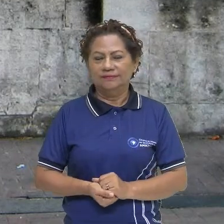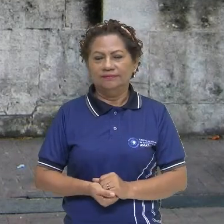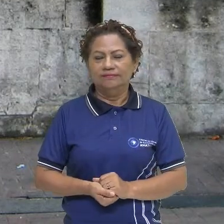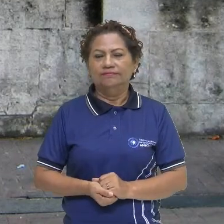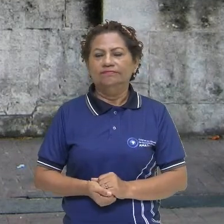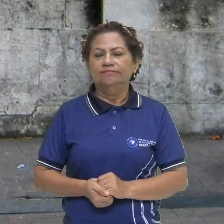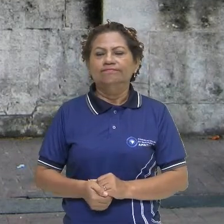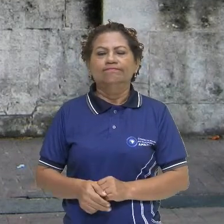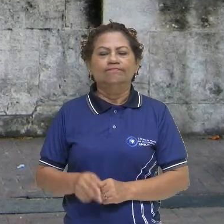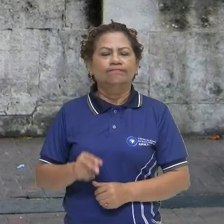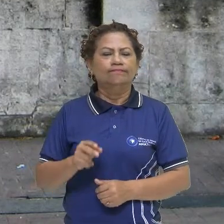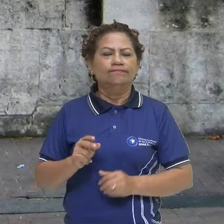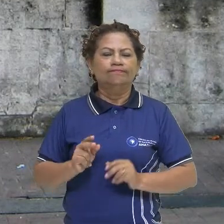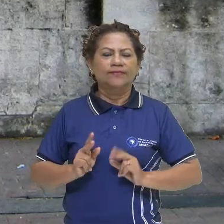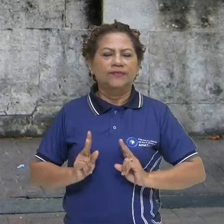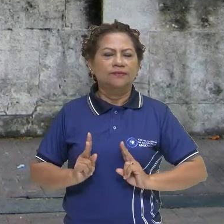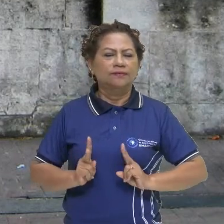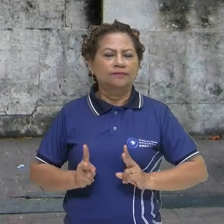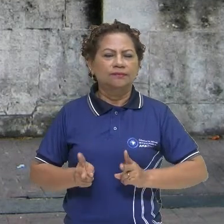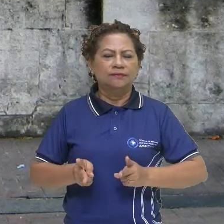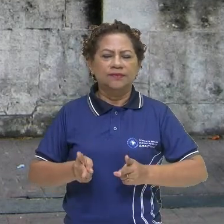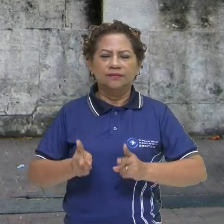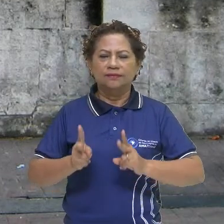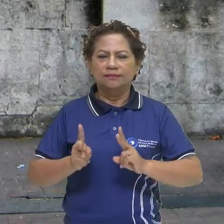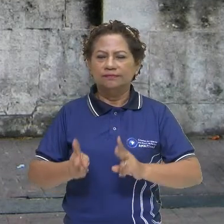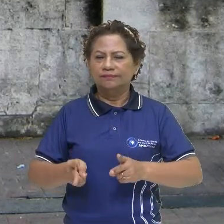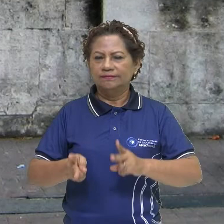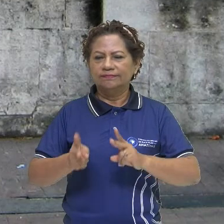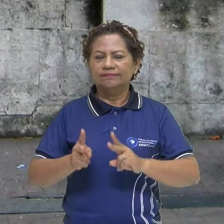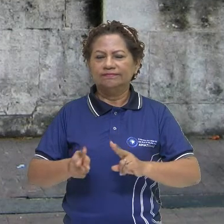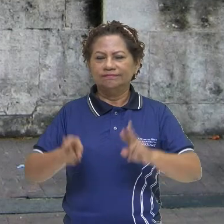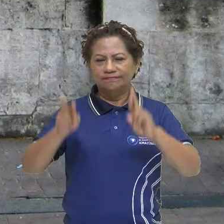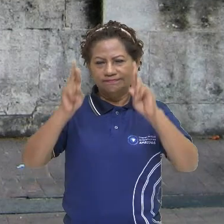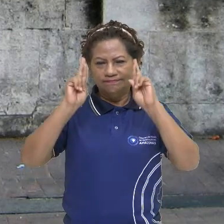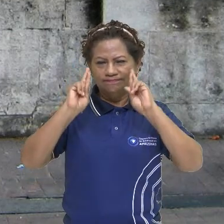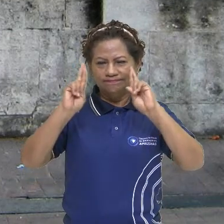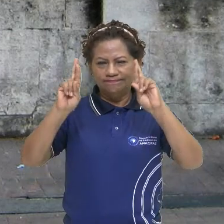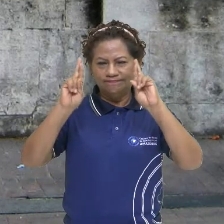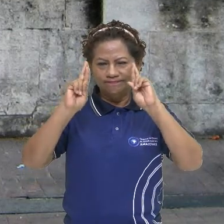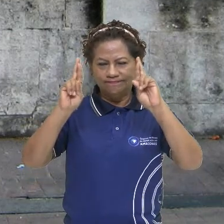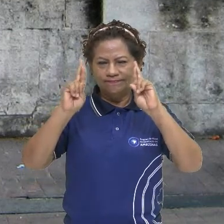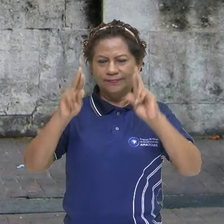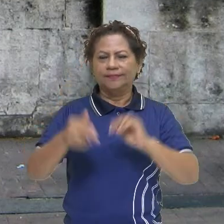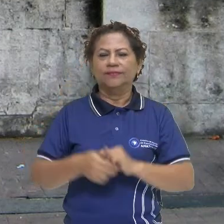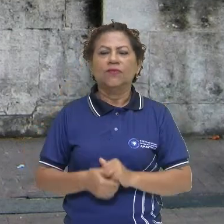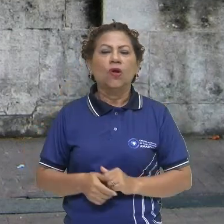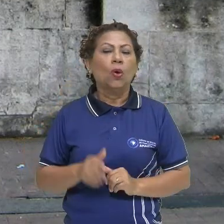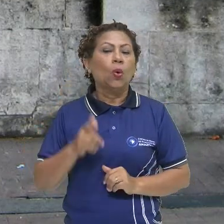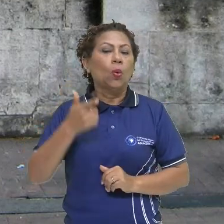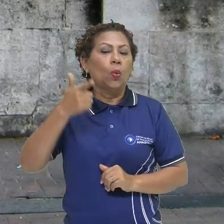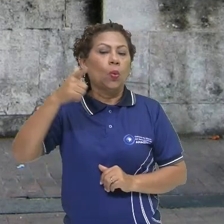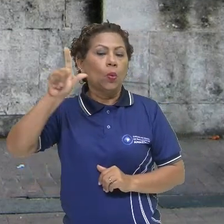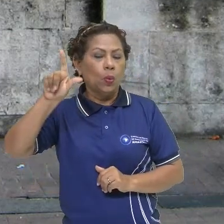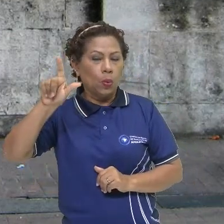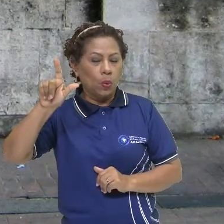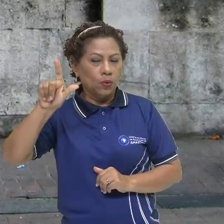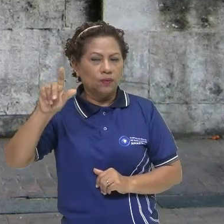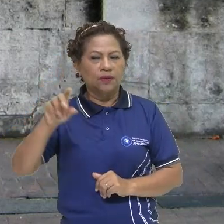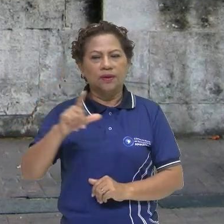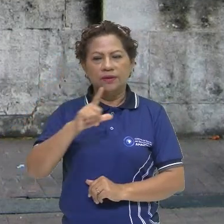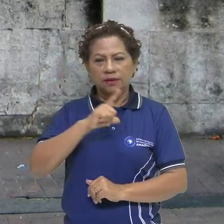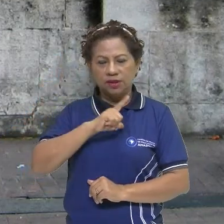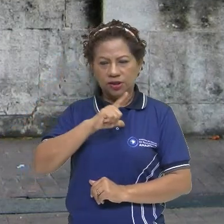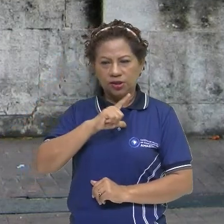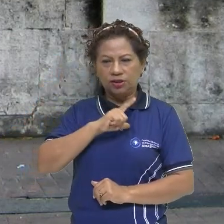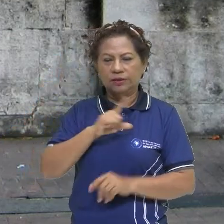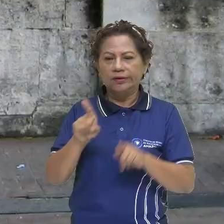a esperança, trazendo essa relação com a esperança. Outro artista que nós temos, internacional,